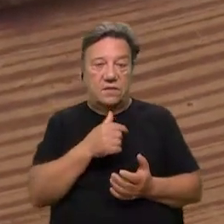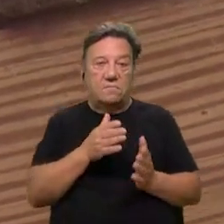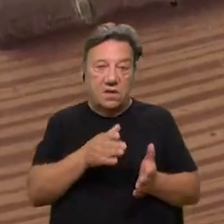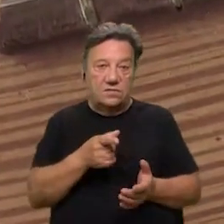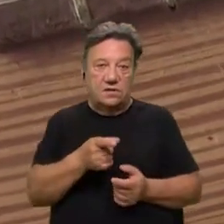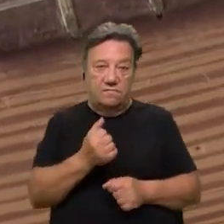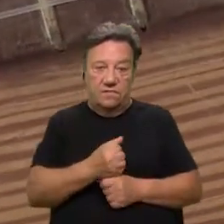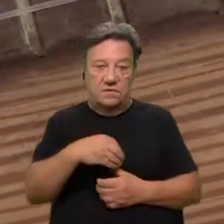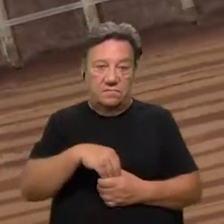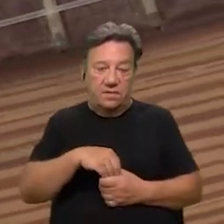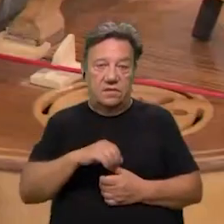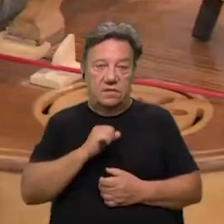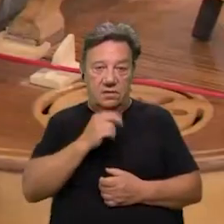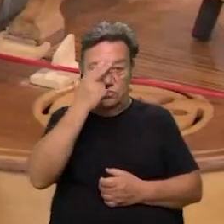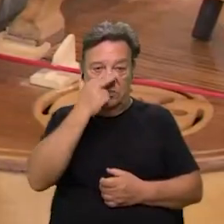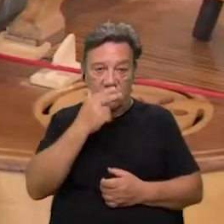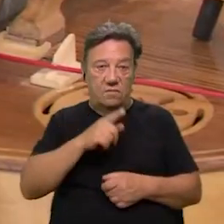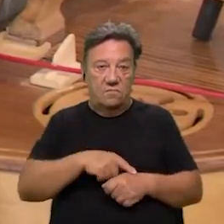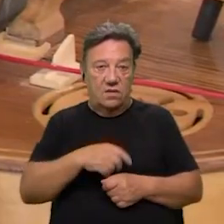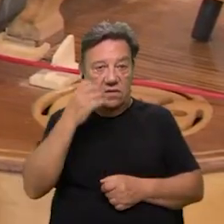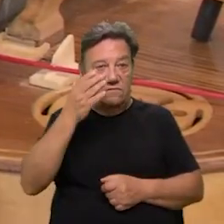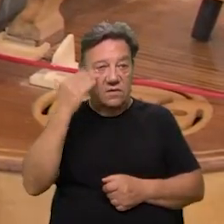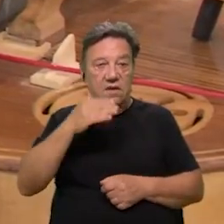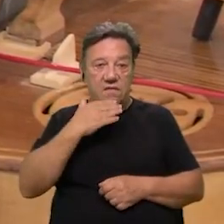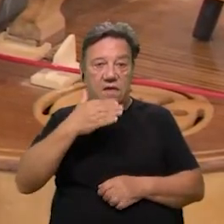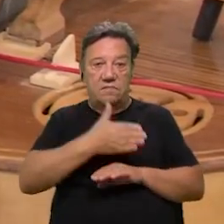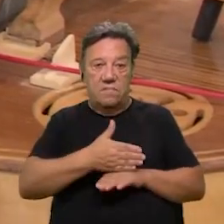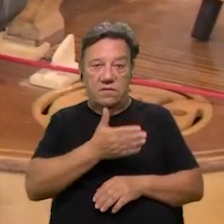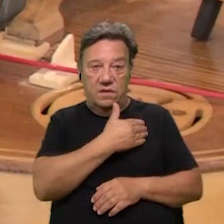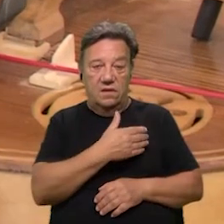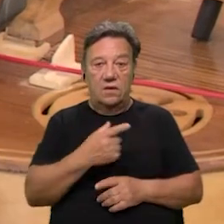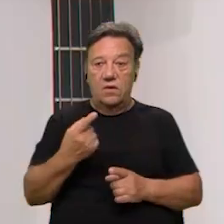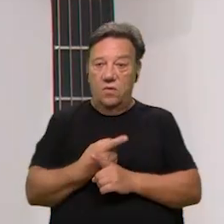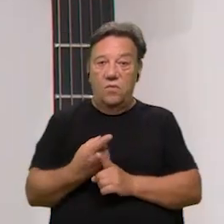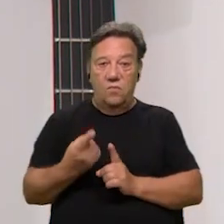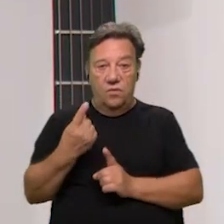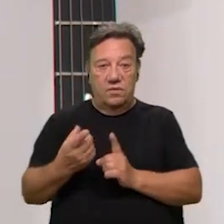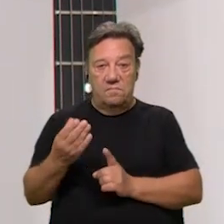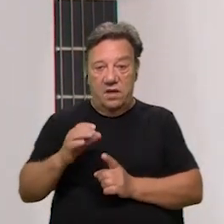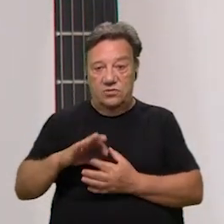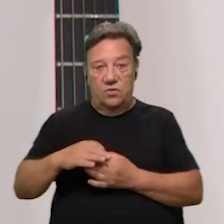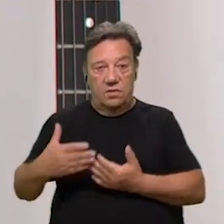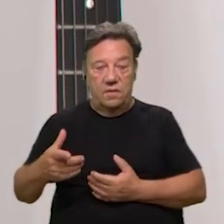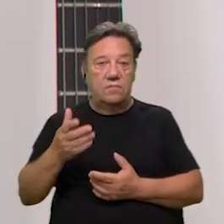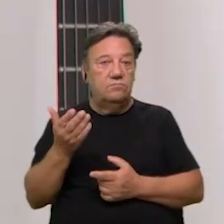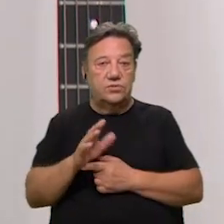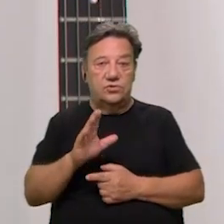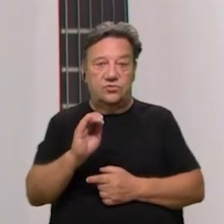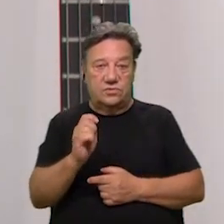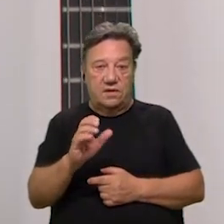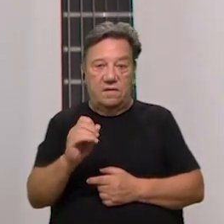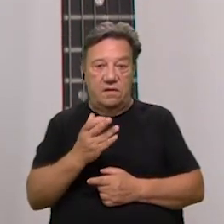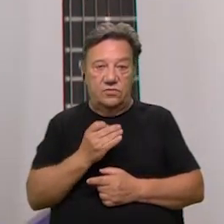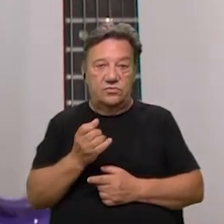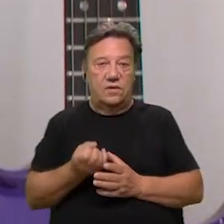que fazem parte da história, dos momentos de diversão da Idade Média. E outros mais contemporâneos. É o caso de José Cardoso, que